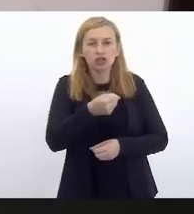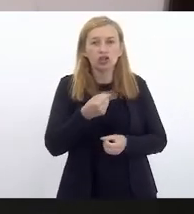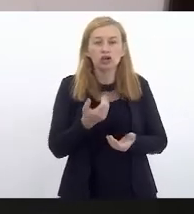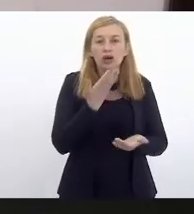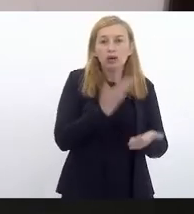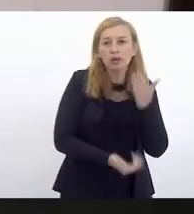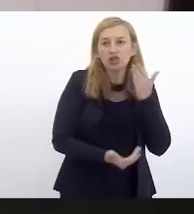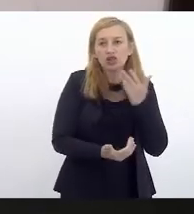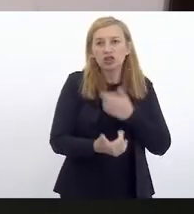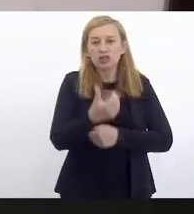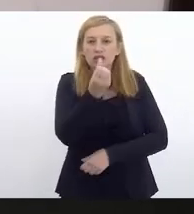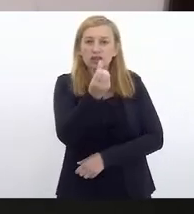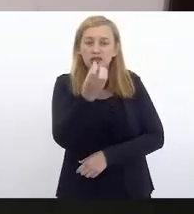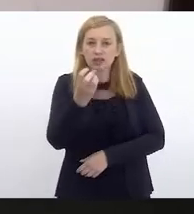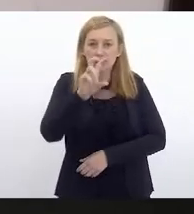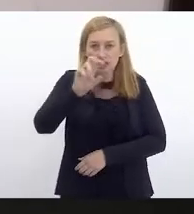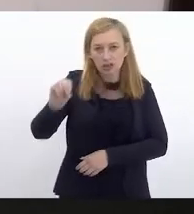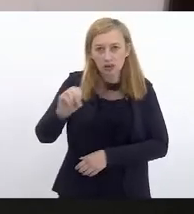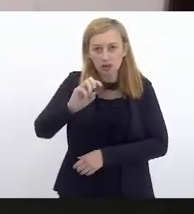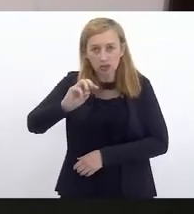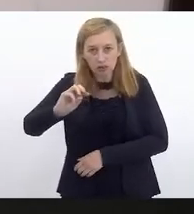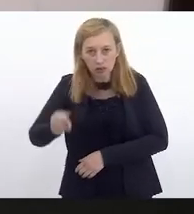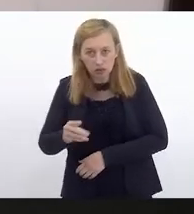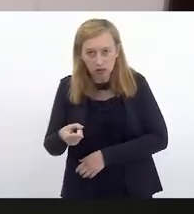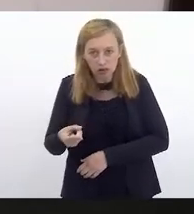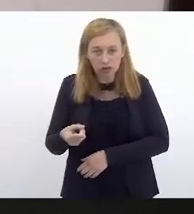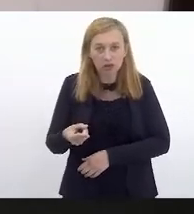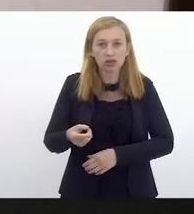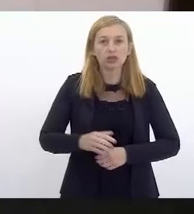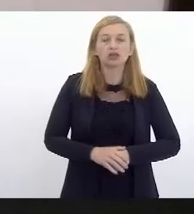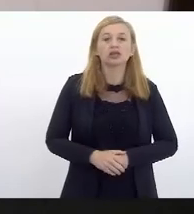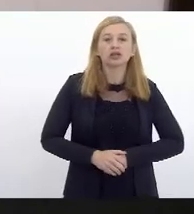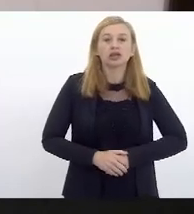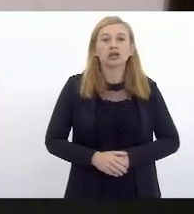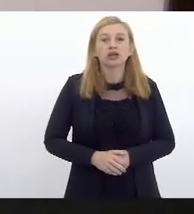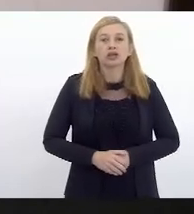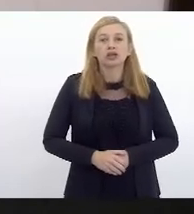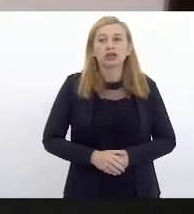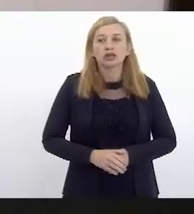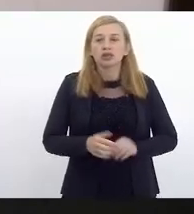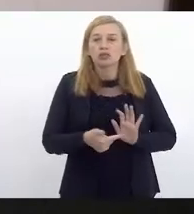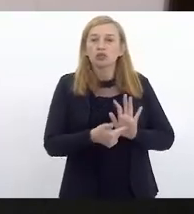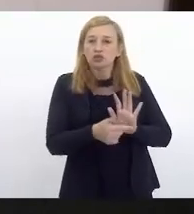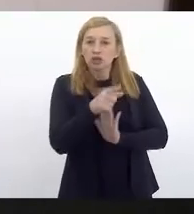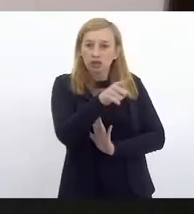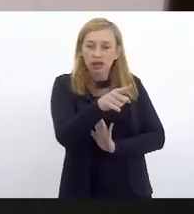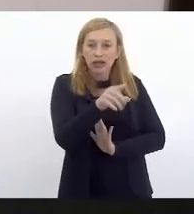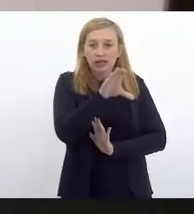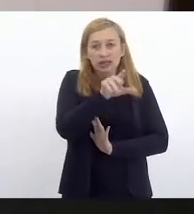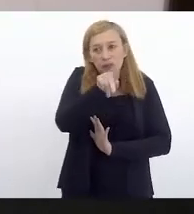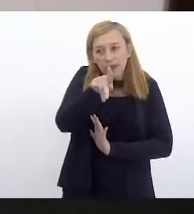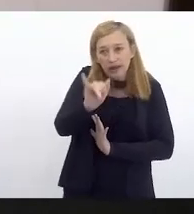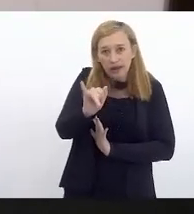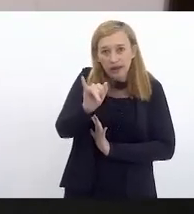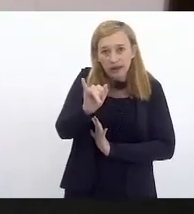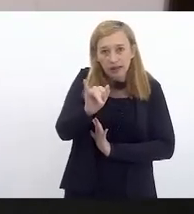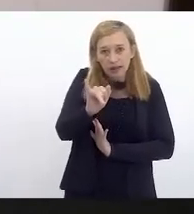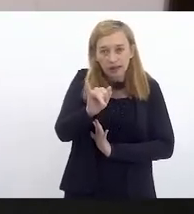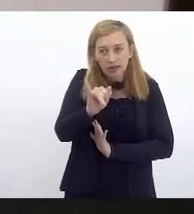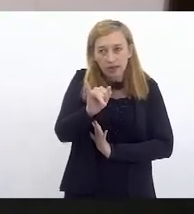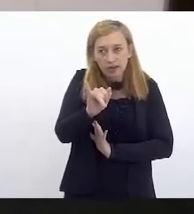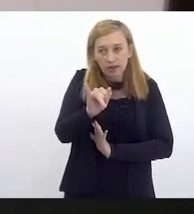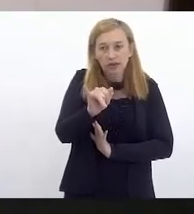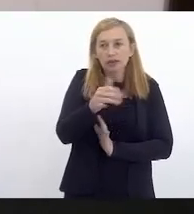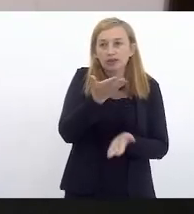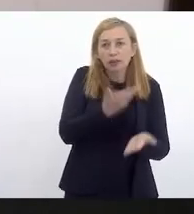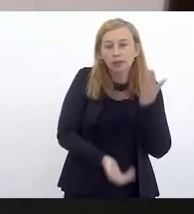650 milhões. Isso está de uma forma lá listado na CPI da